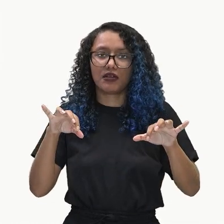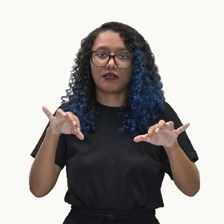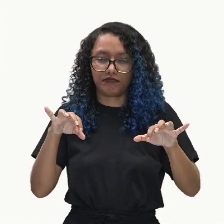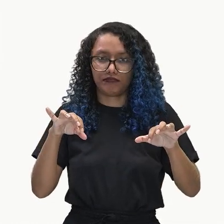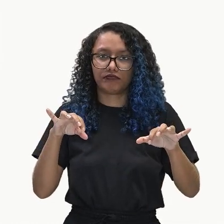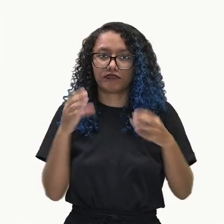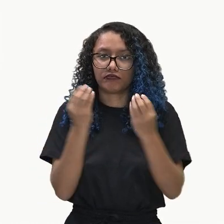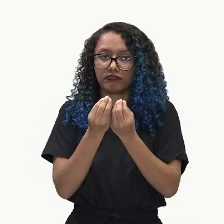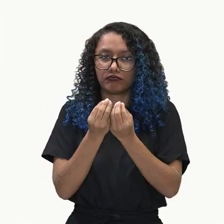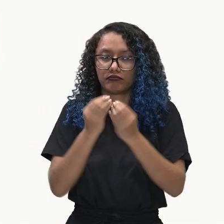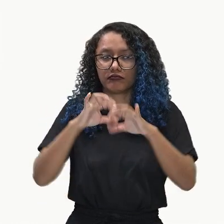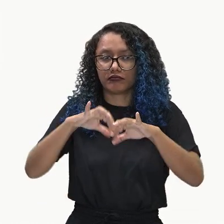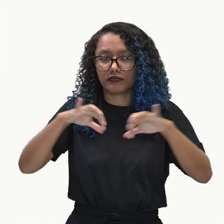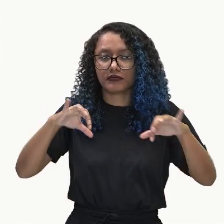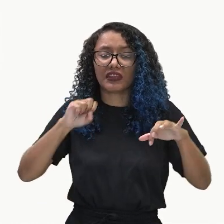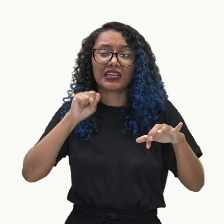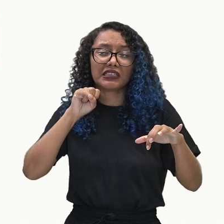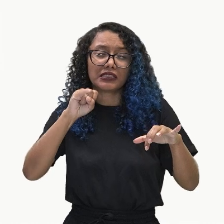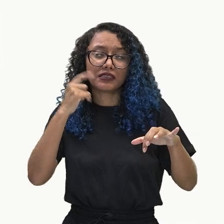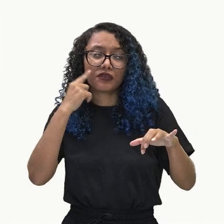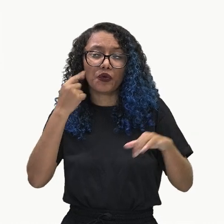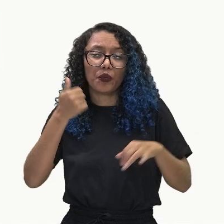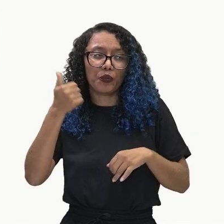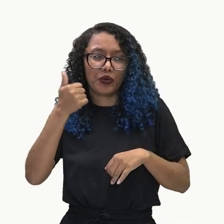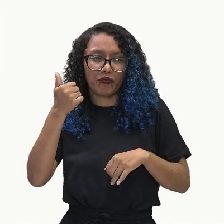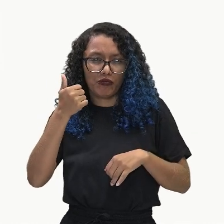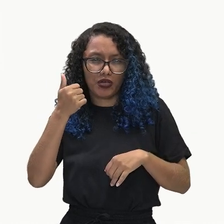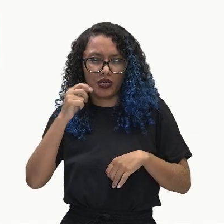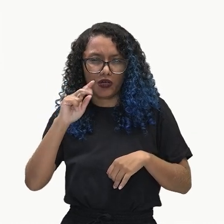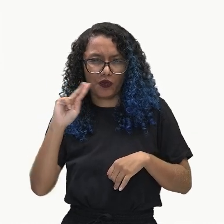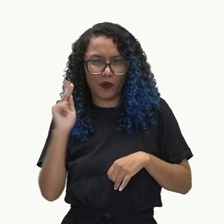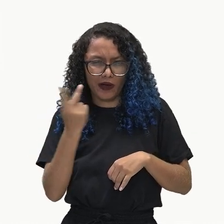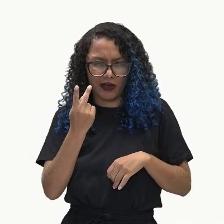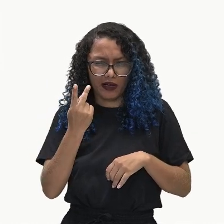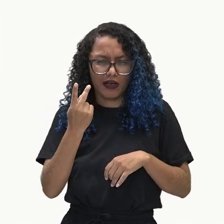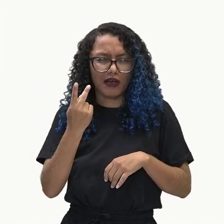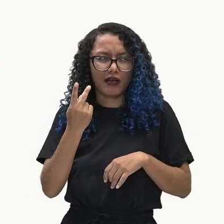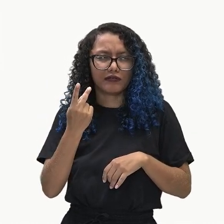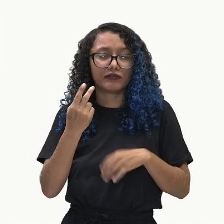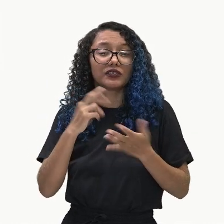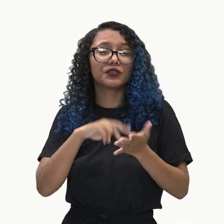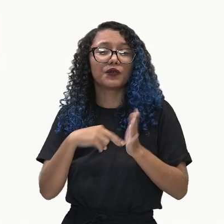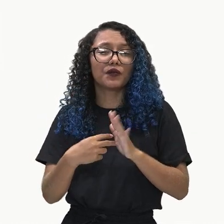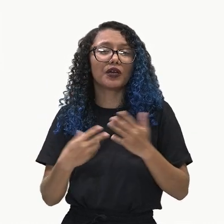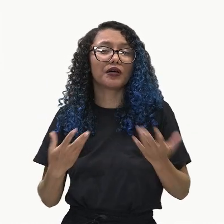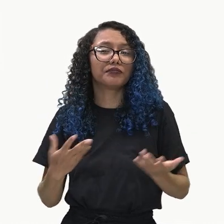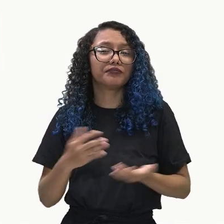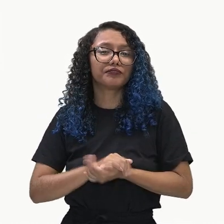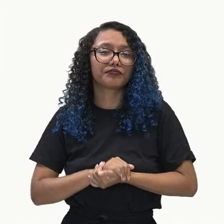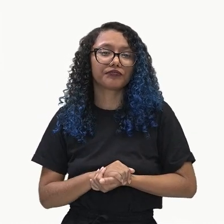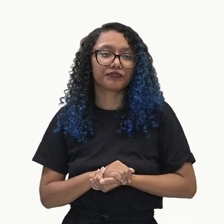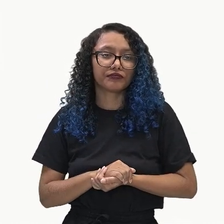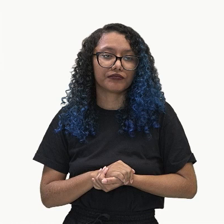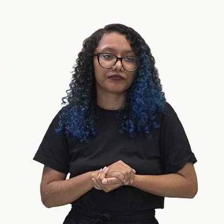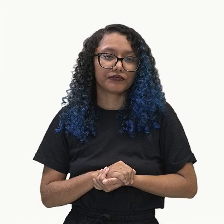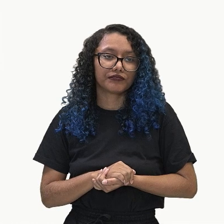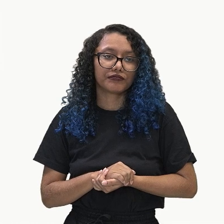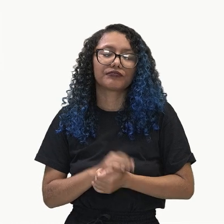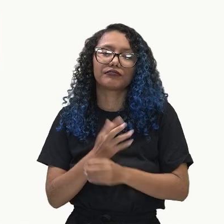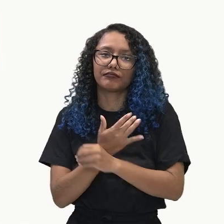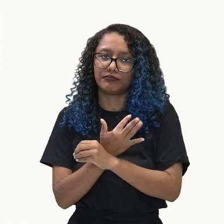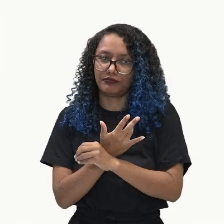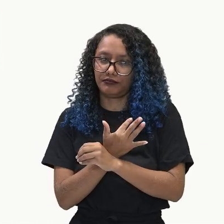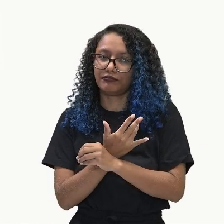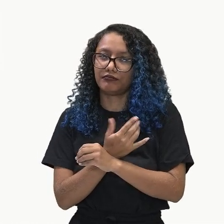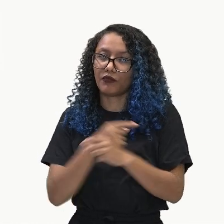Se aqui na primeira parte tiver o hidrogênio, isso é um